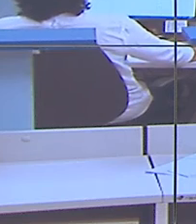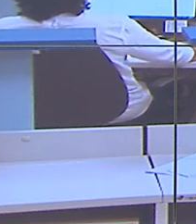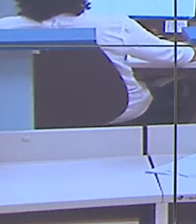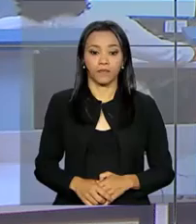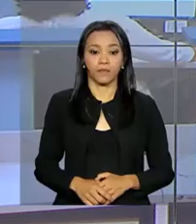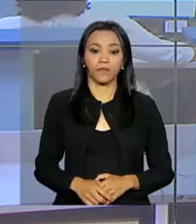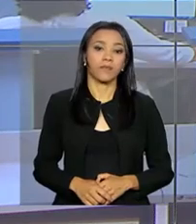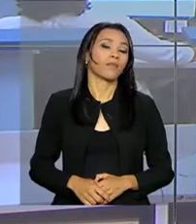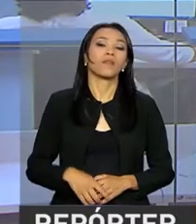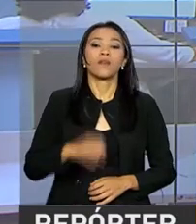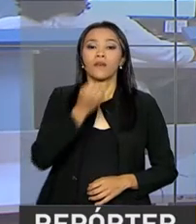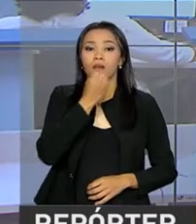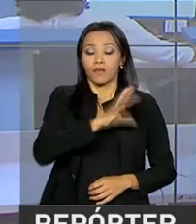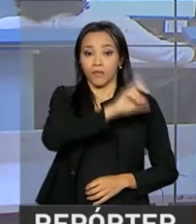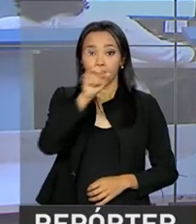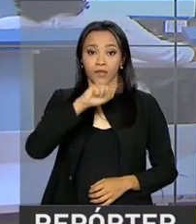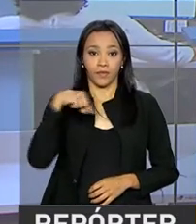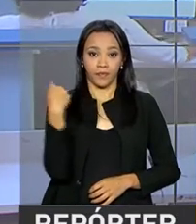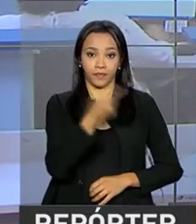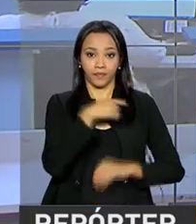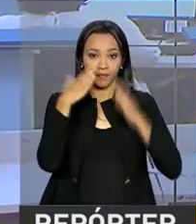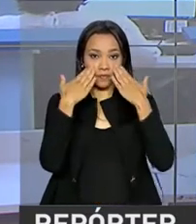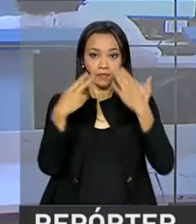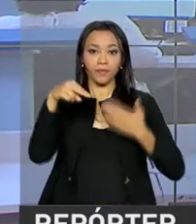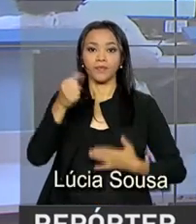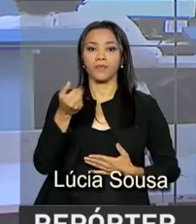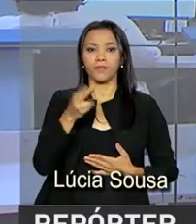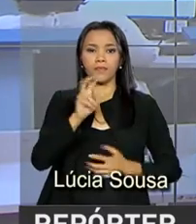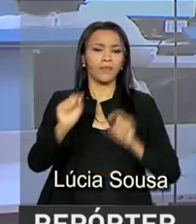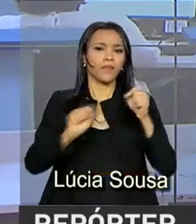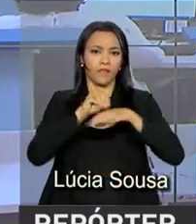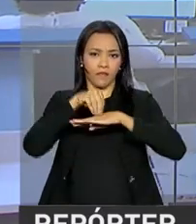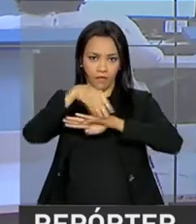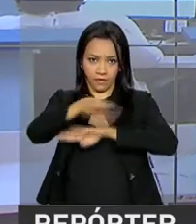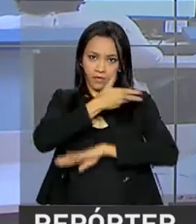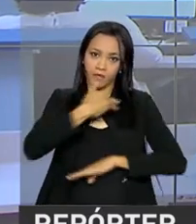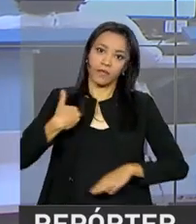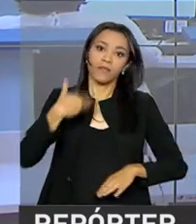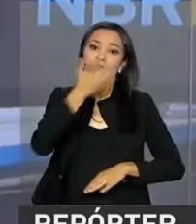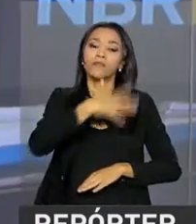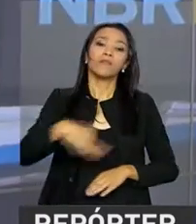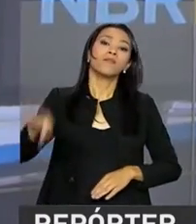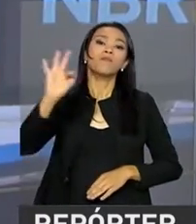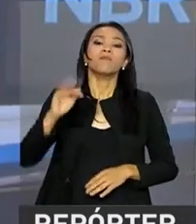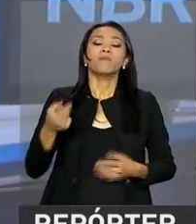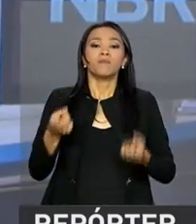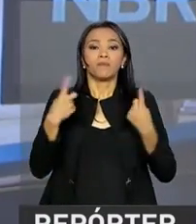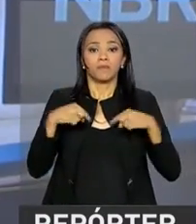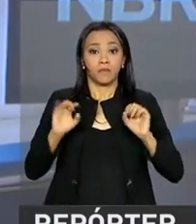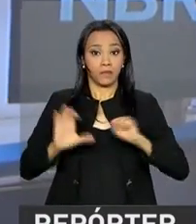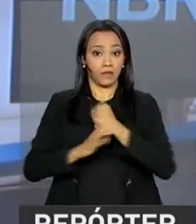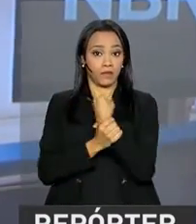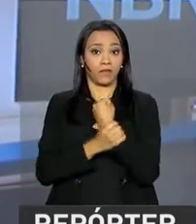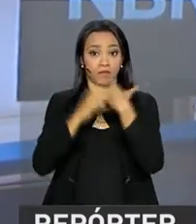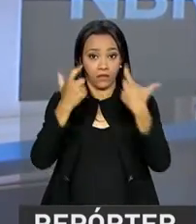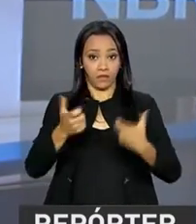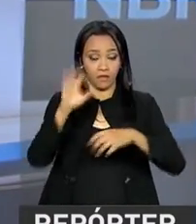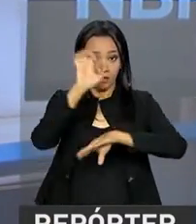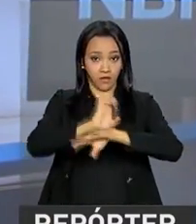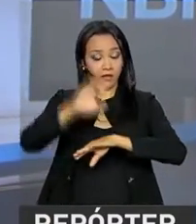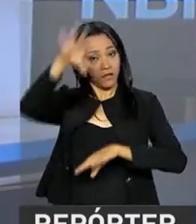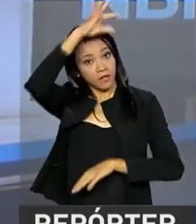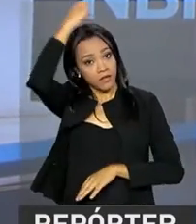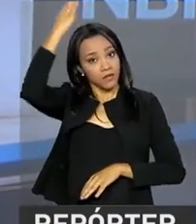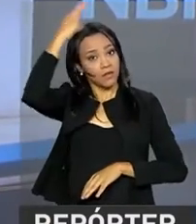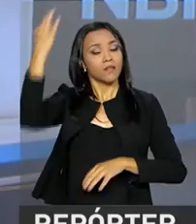olá bom dia estamos de volta com o repórter nbr as notícias do governo federal a segurança no espírito santo está voltando